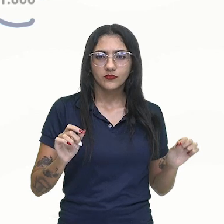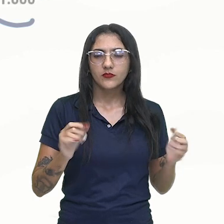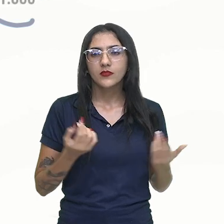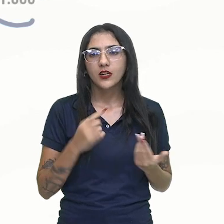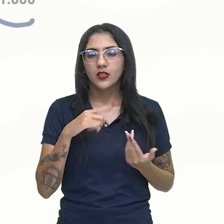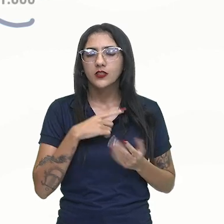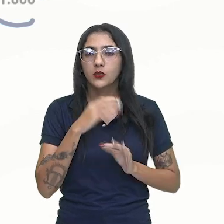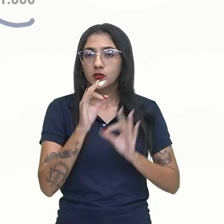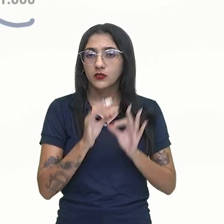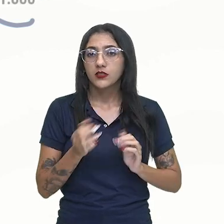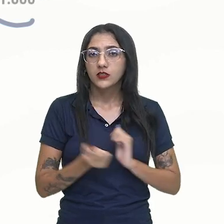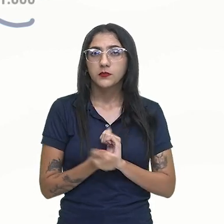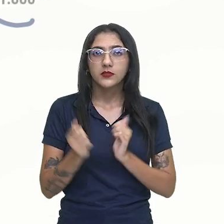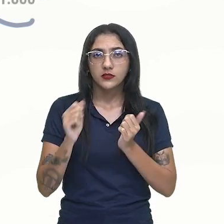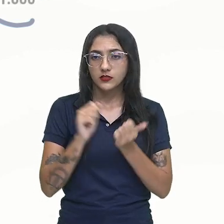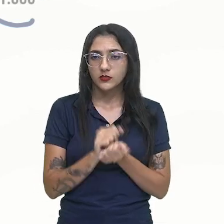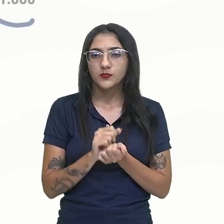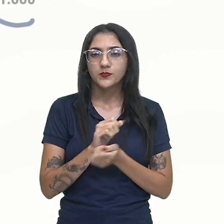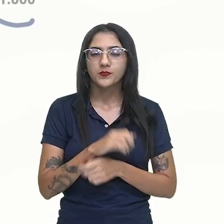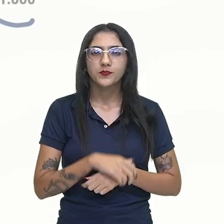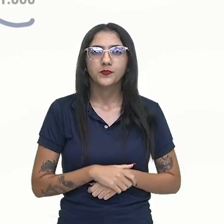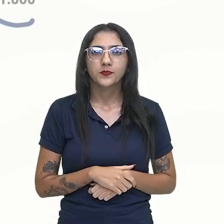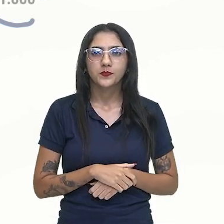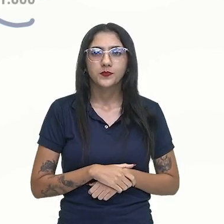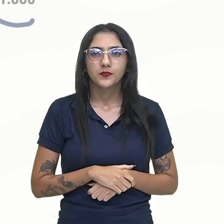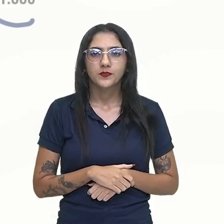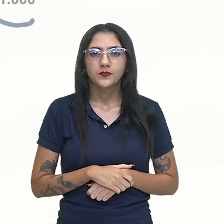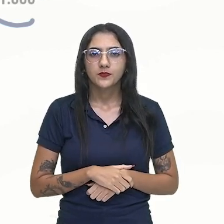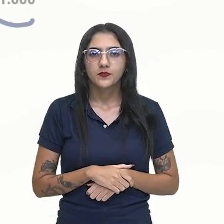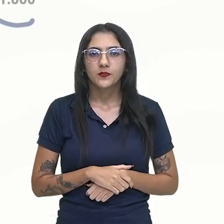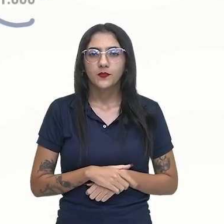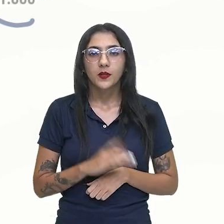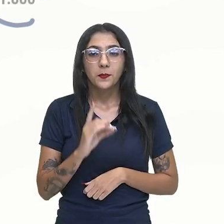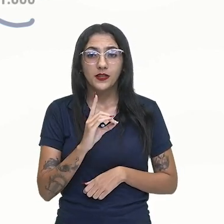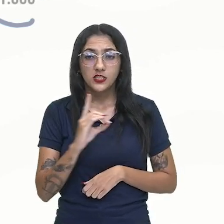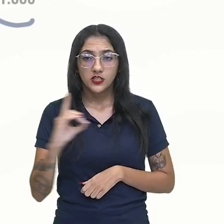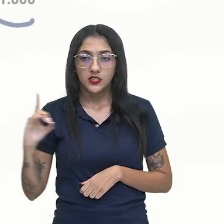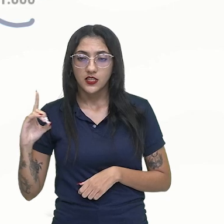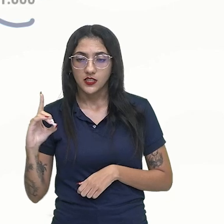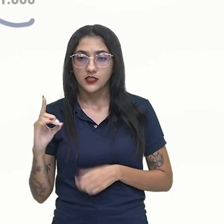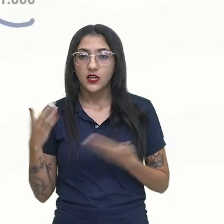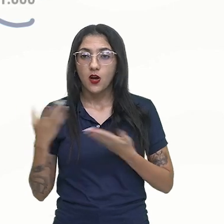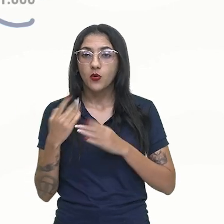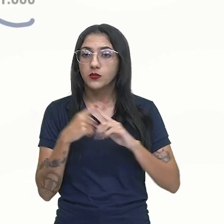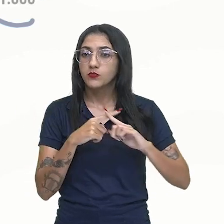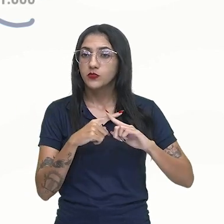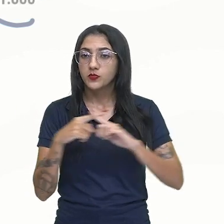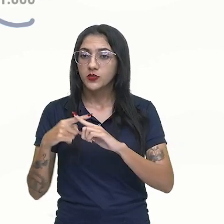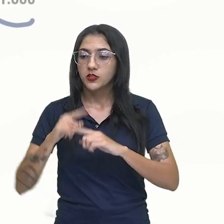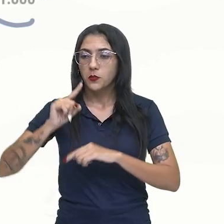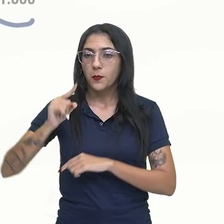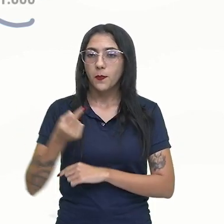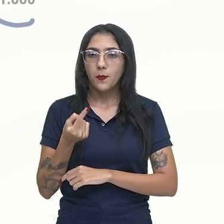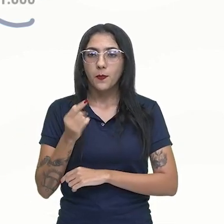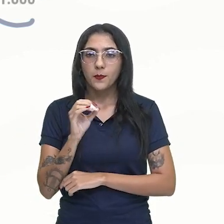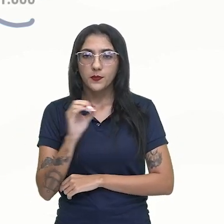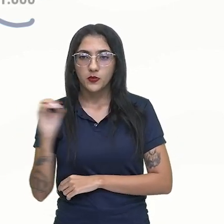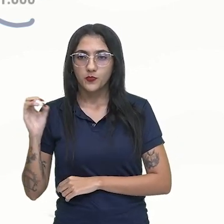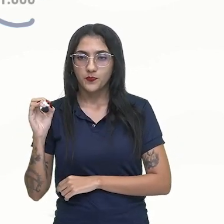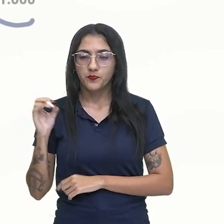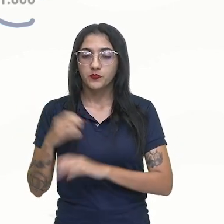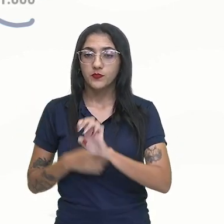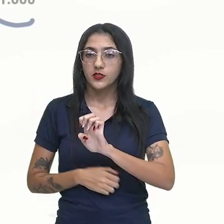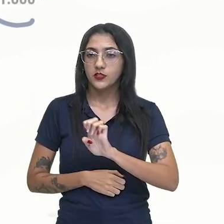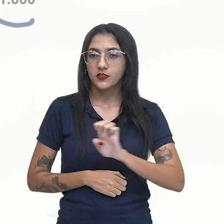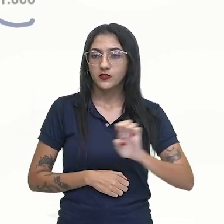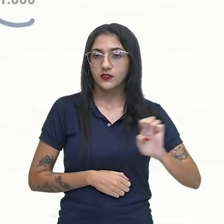nossas conversões, tá bom? Para a direita, agora, uma multiplicação por 1000, e para a